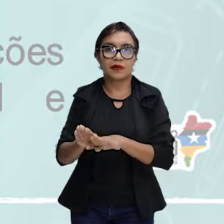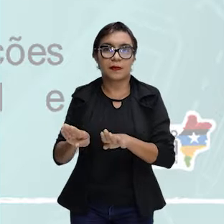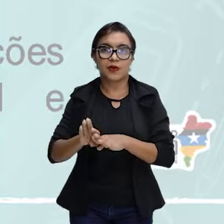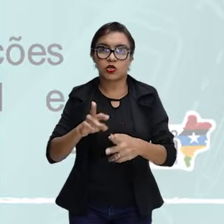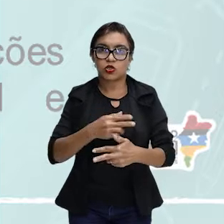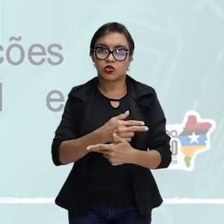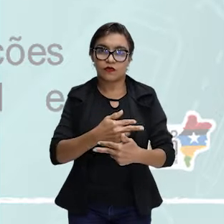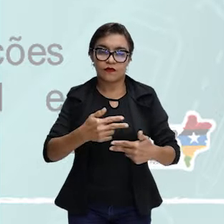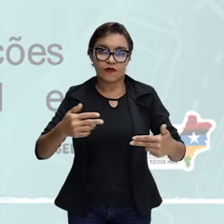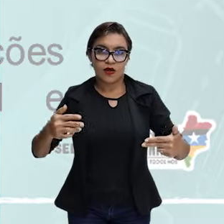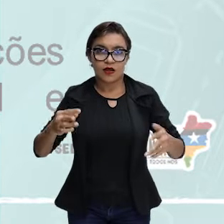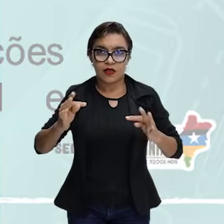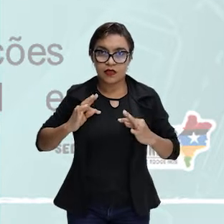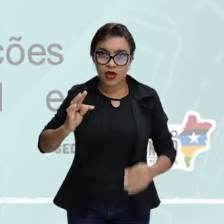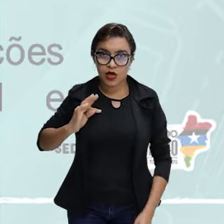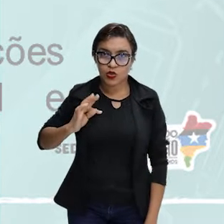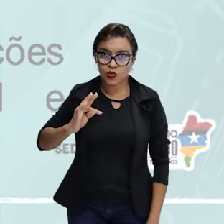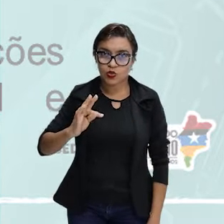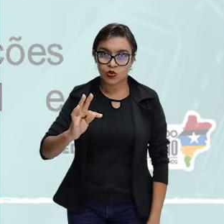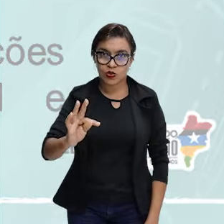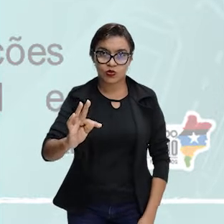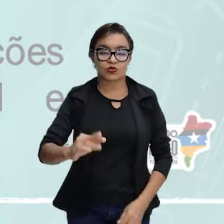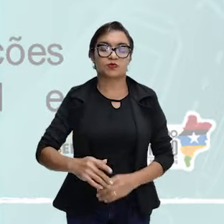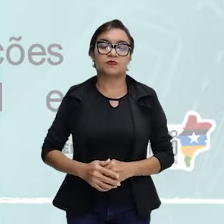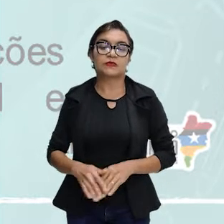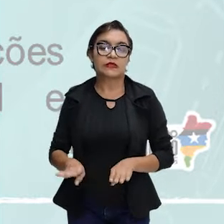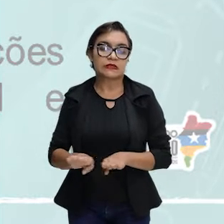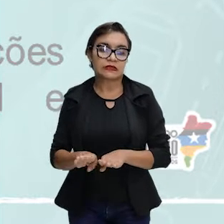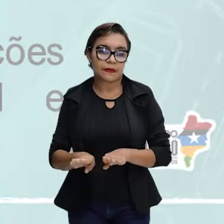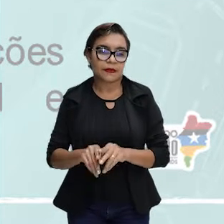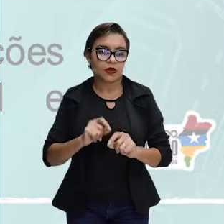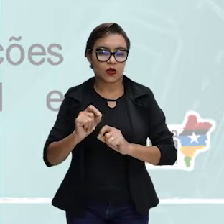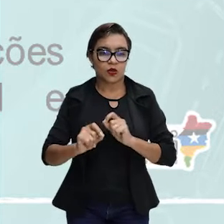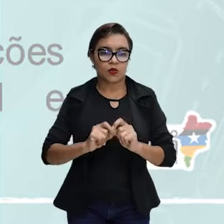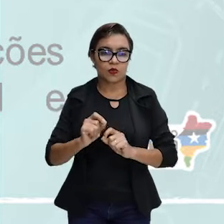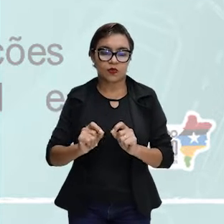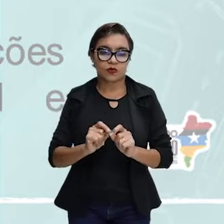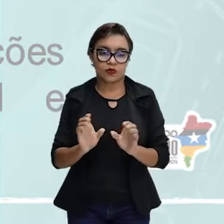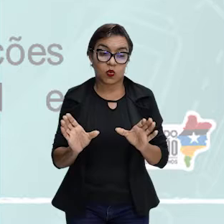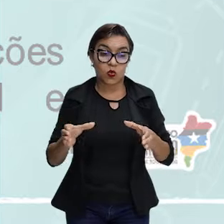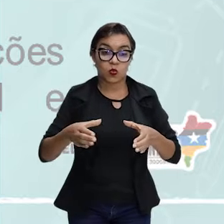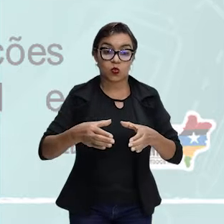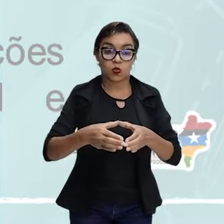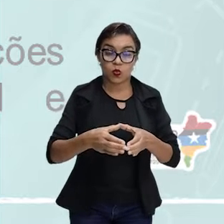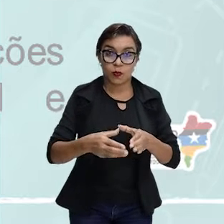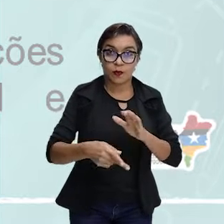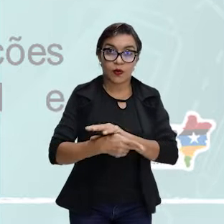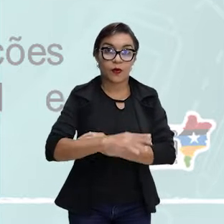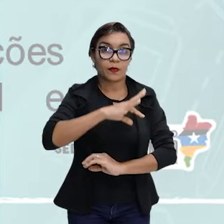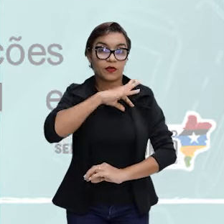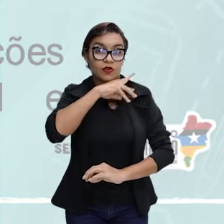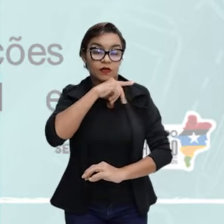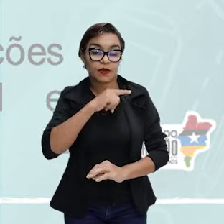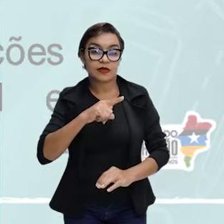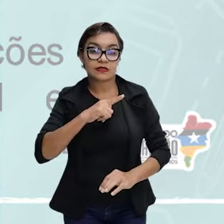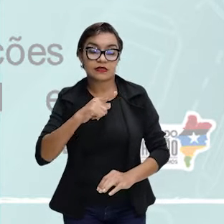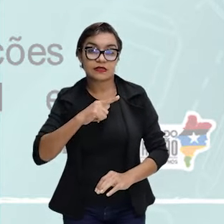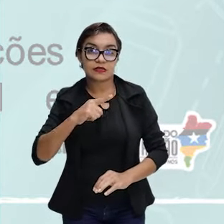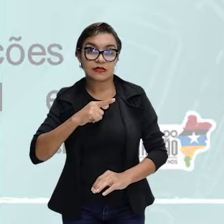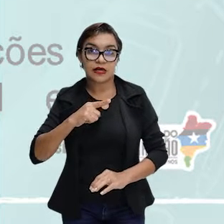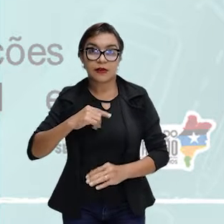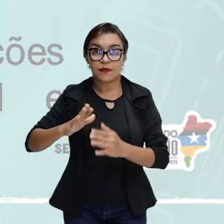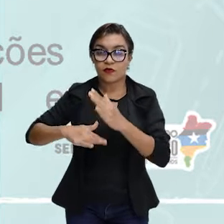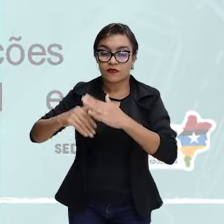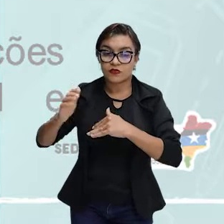isso. Intensivo, tecnologia. Dessa maneira, o rebanho, que possui acompanhamento de especialistas, é